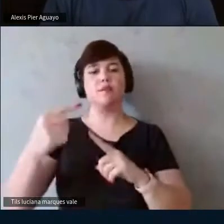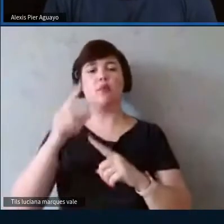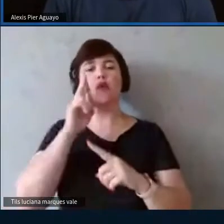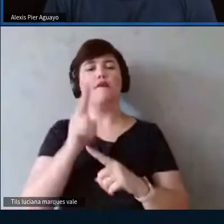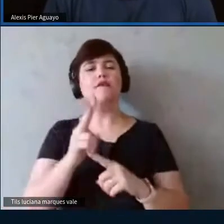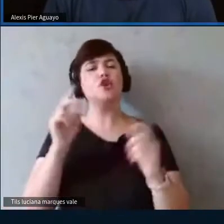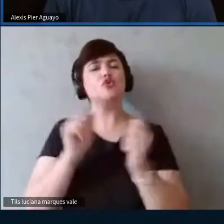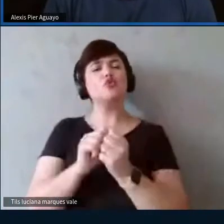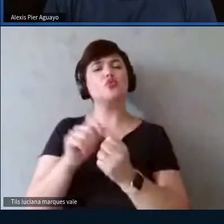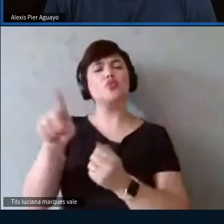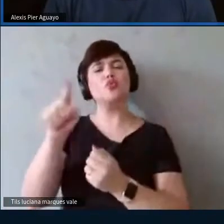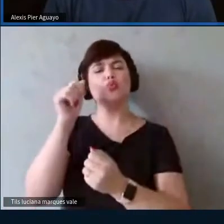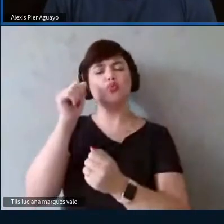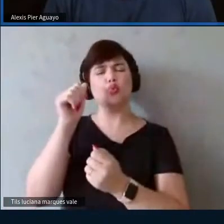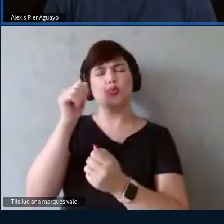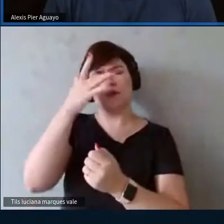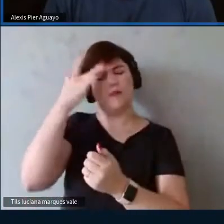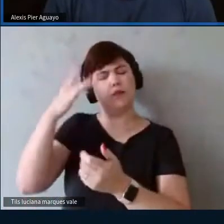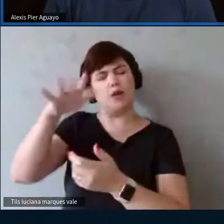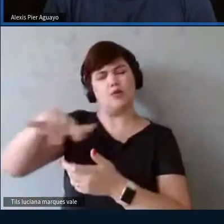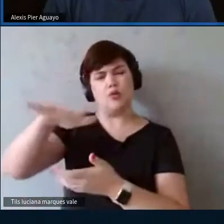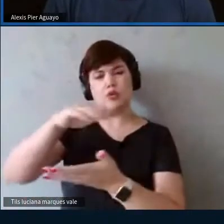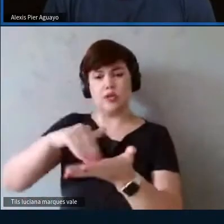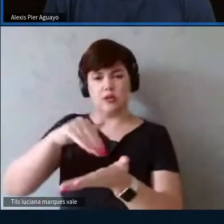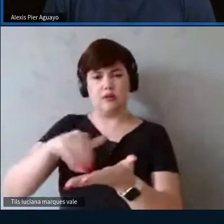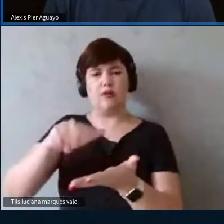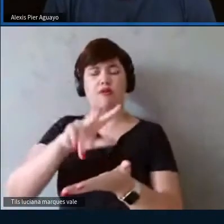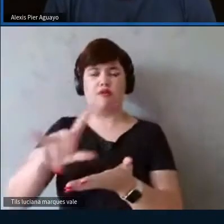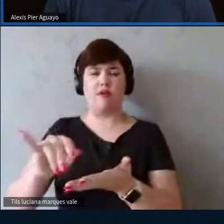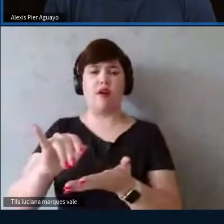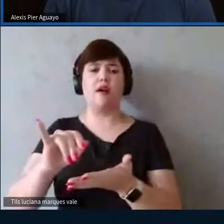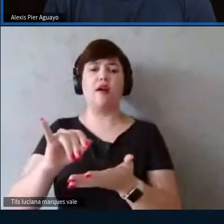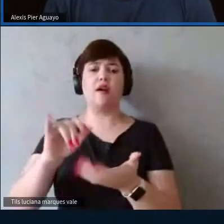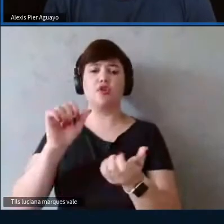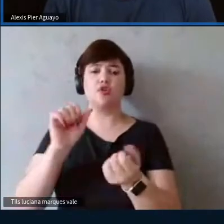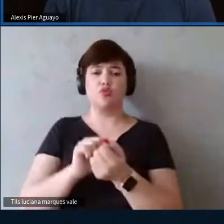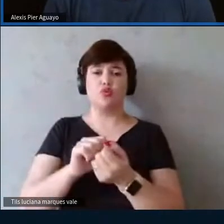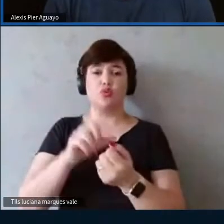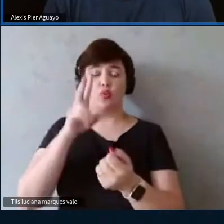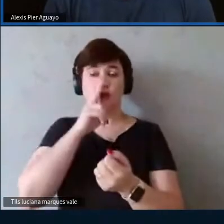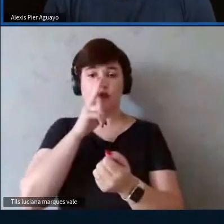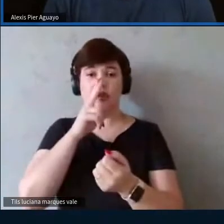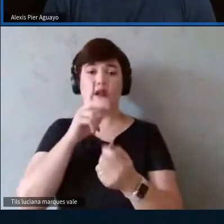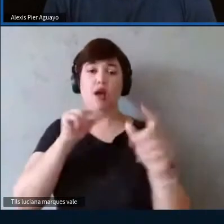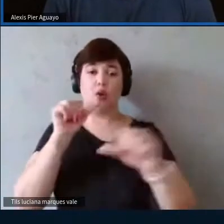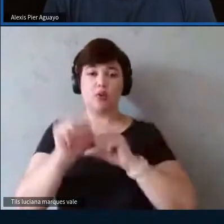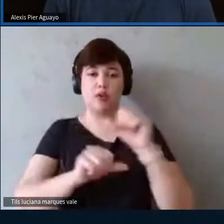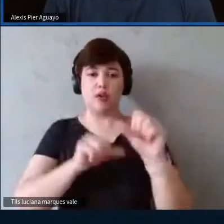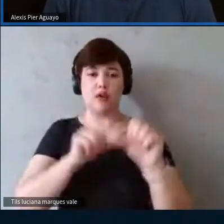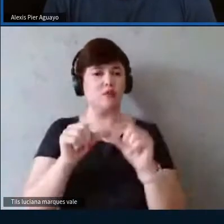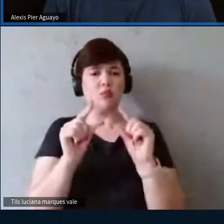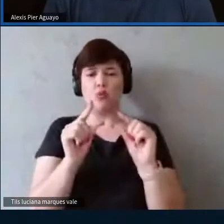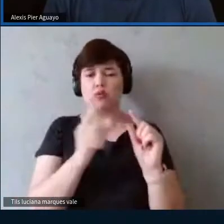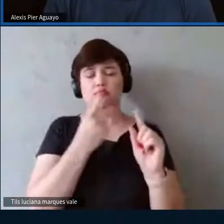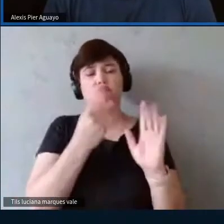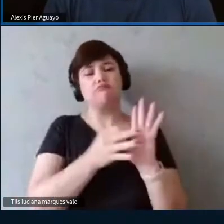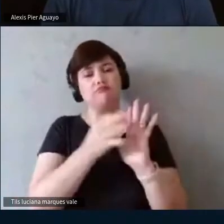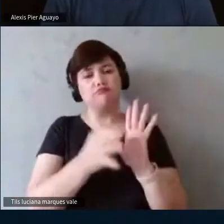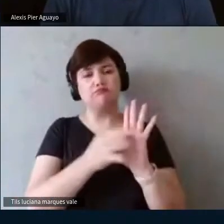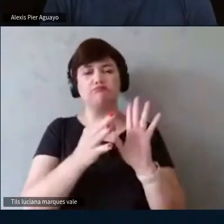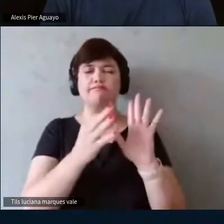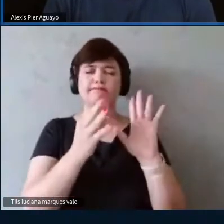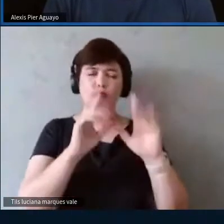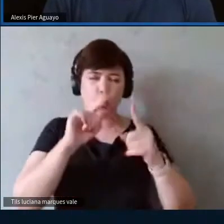junto à secretaria. Mas são perfeito. Do Vini para Tux são alterações que foram muito bem apontadas, né?